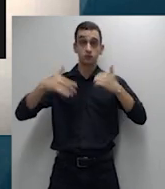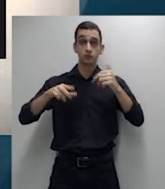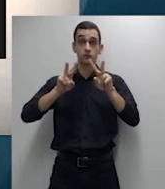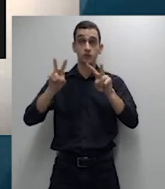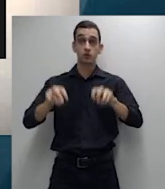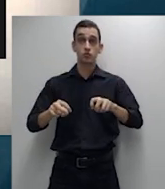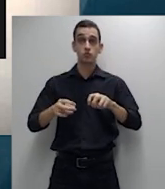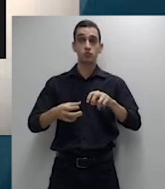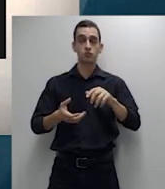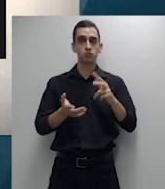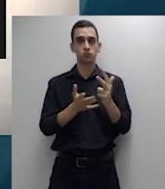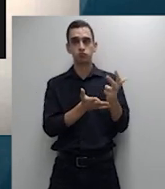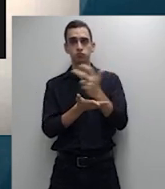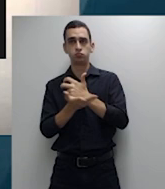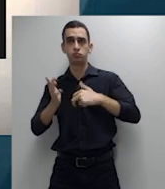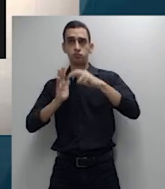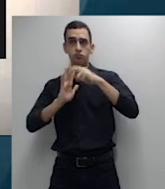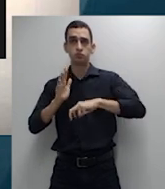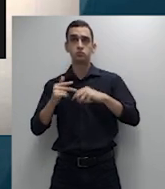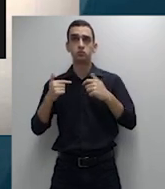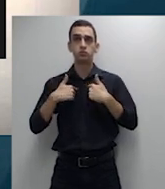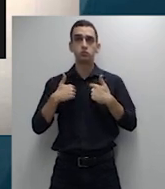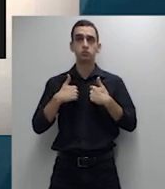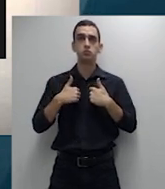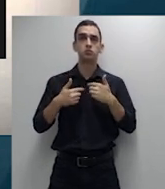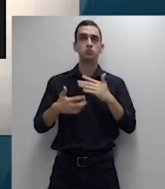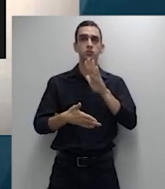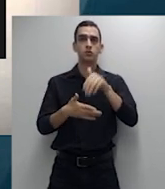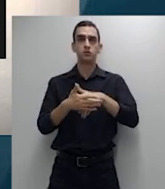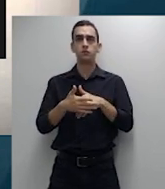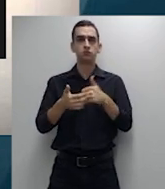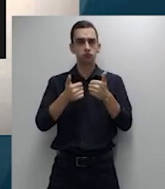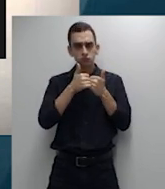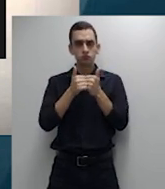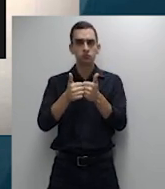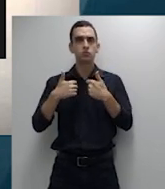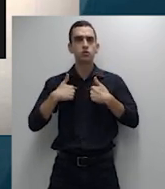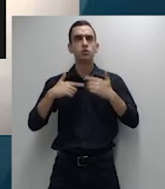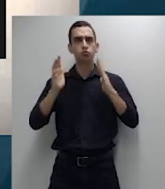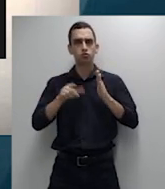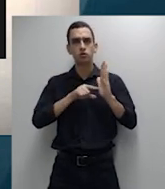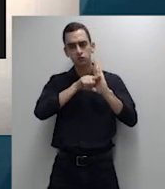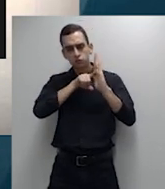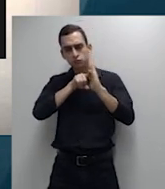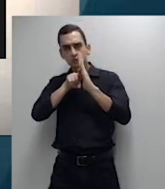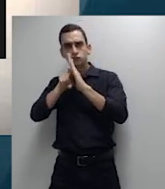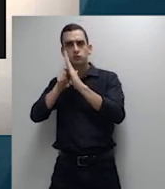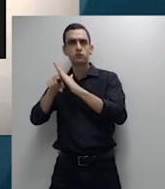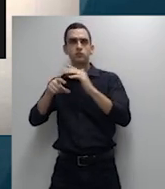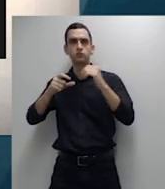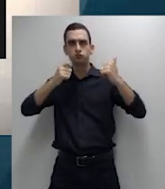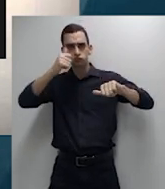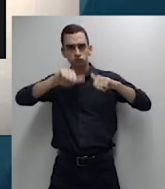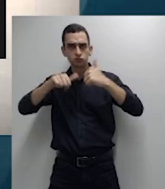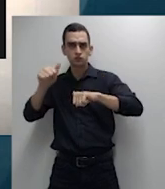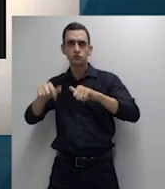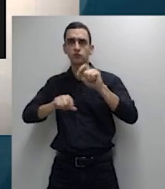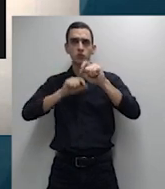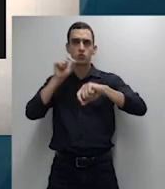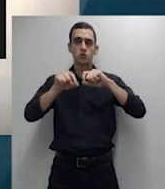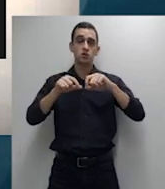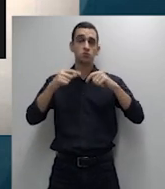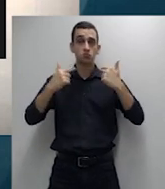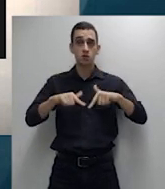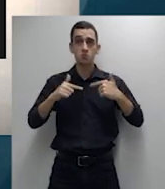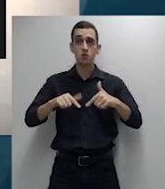exposta e o rottweiler referência ele Analisa com profundidade puxando que efetivamente não há serviço de comunicação